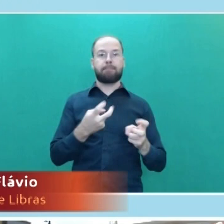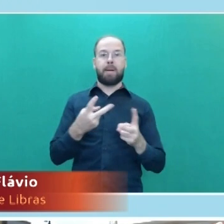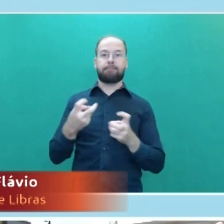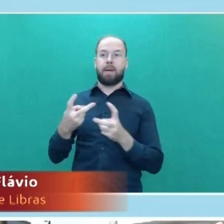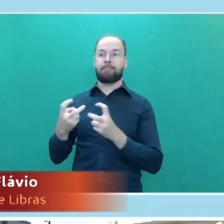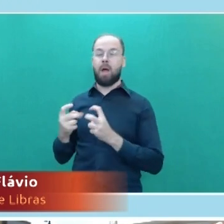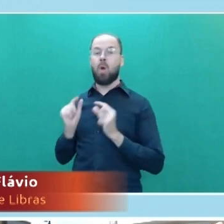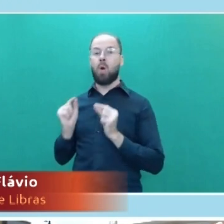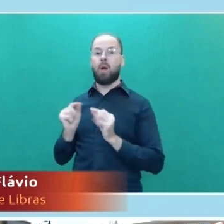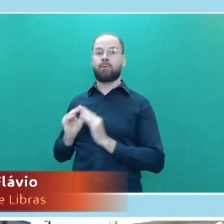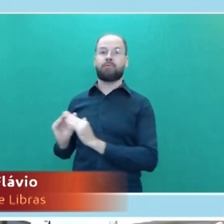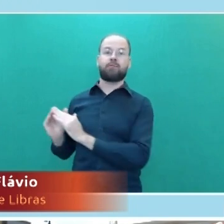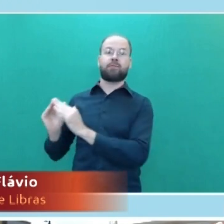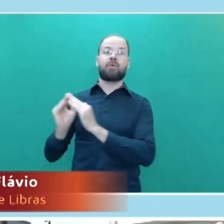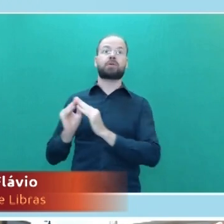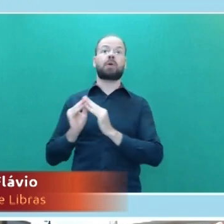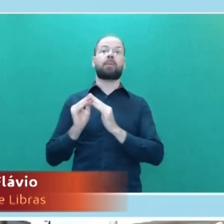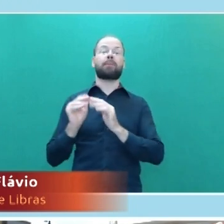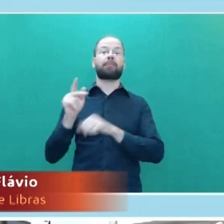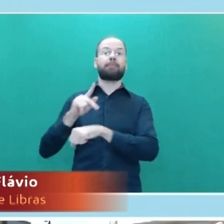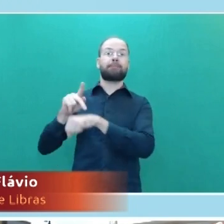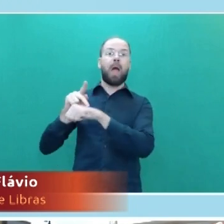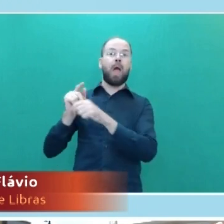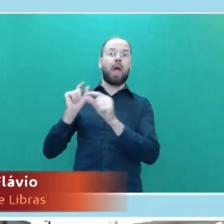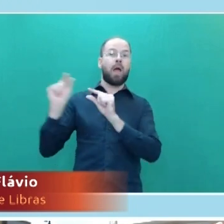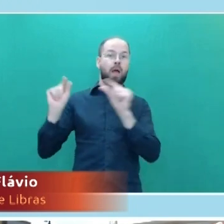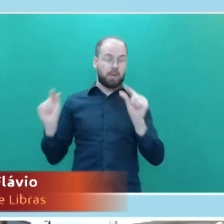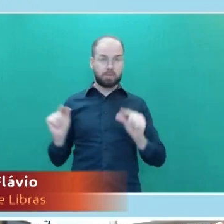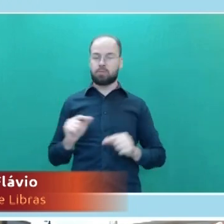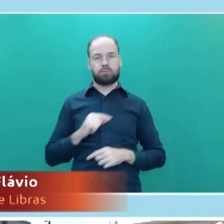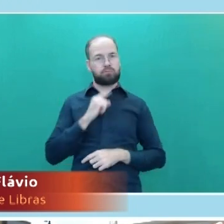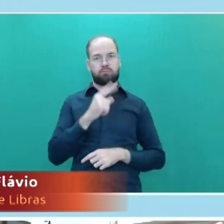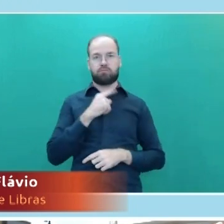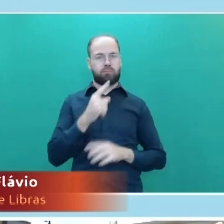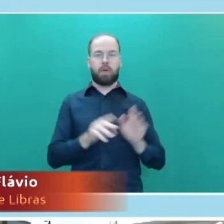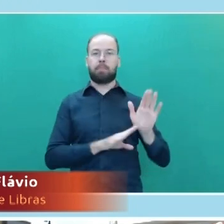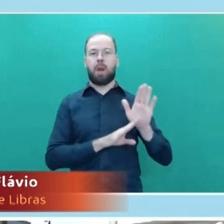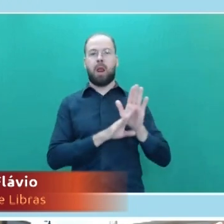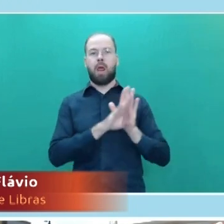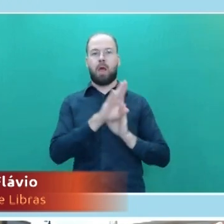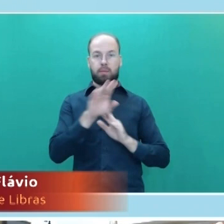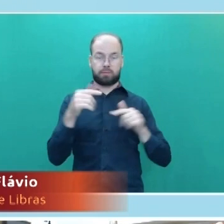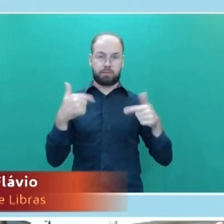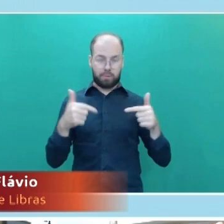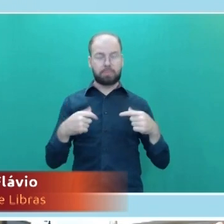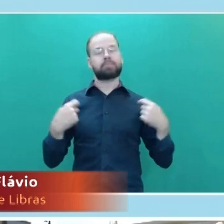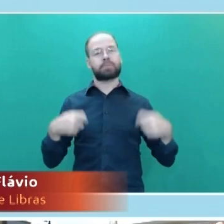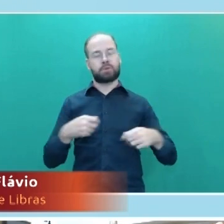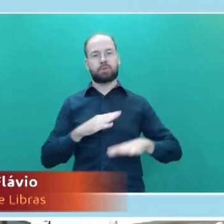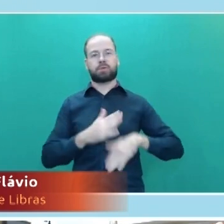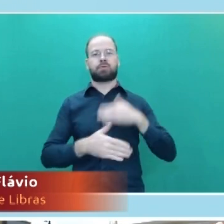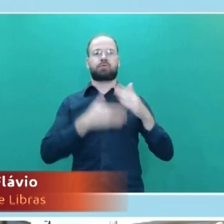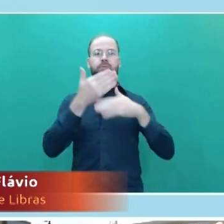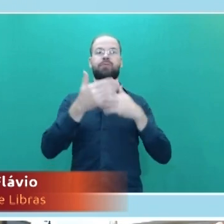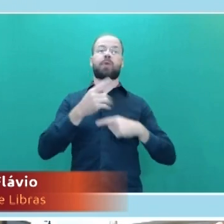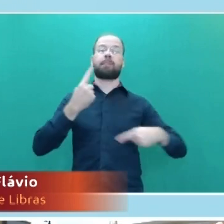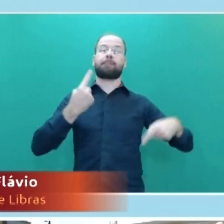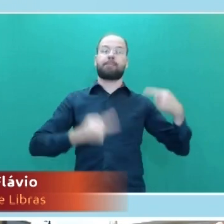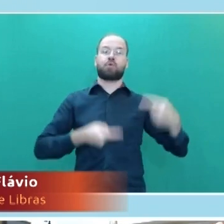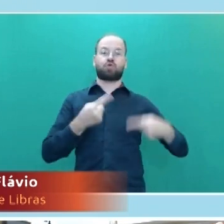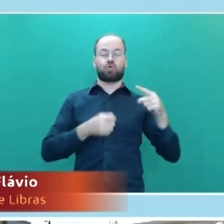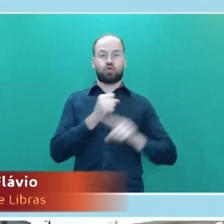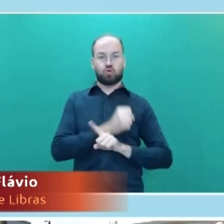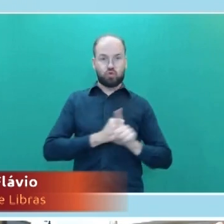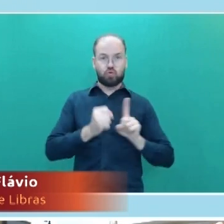também que não há possibilidade de um crescimento de mercado de trabalho sem um desenvolvimento de políticas sociais e econômicas,